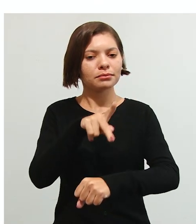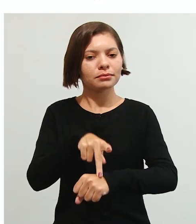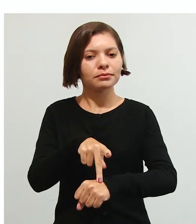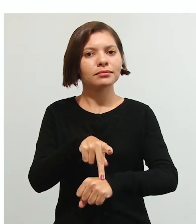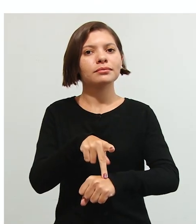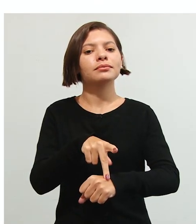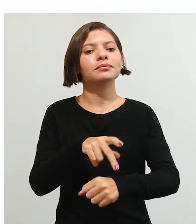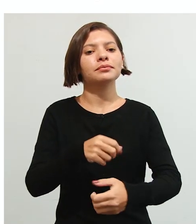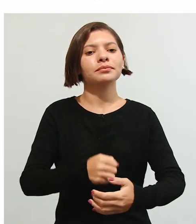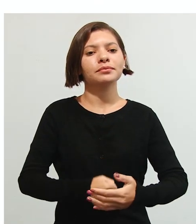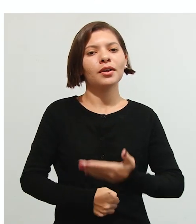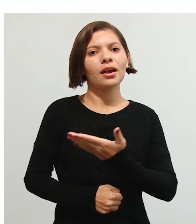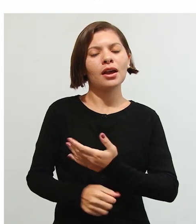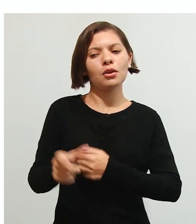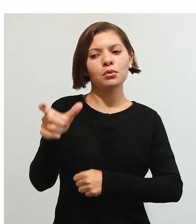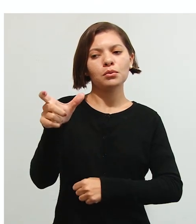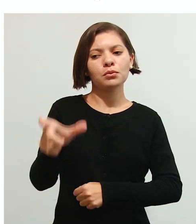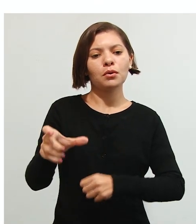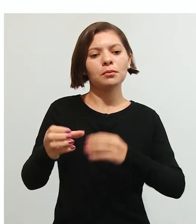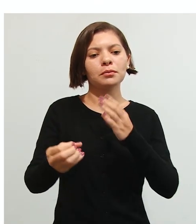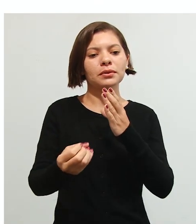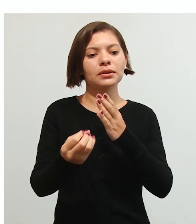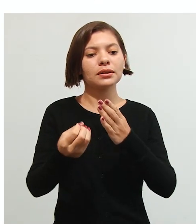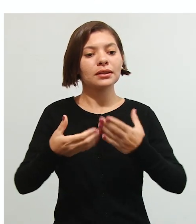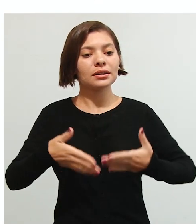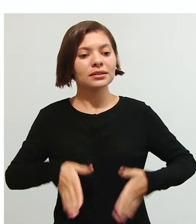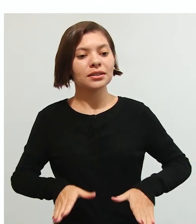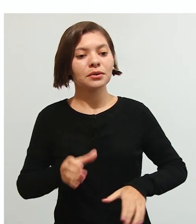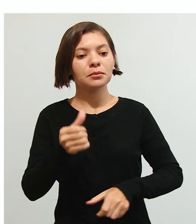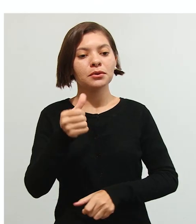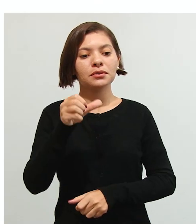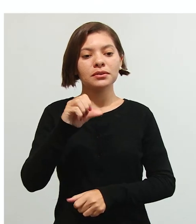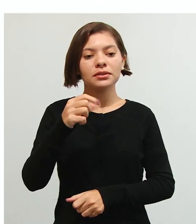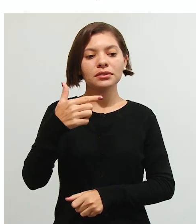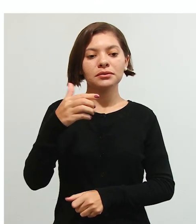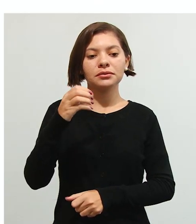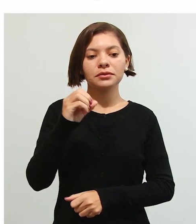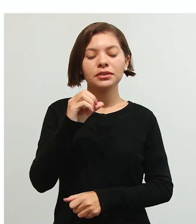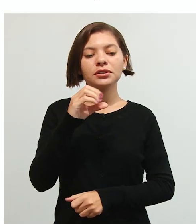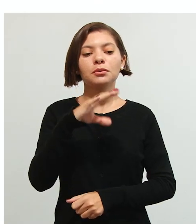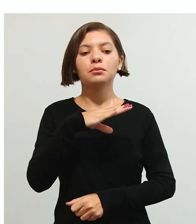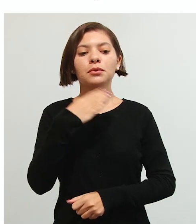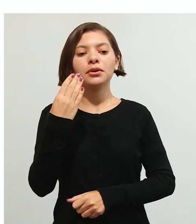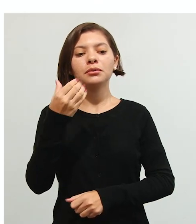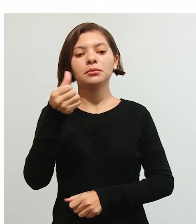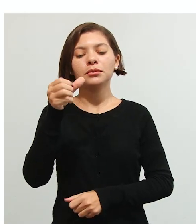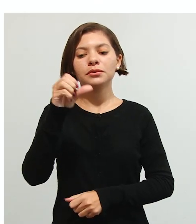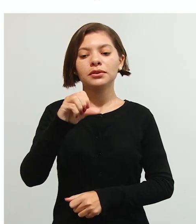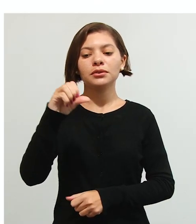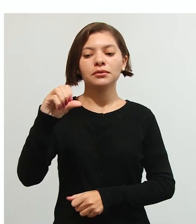nome. Malaguzzi, ele nasceu em 1920, faleceu em 1994.